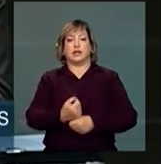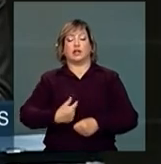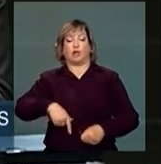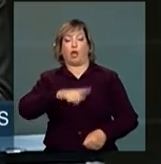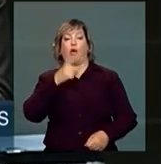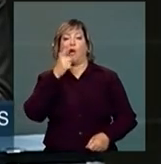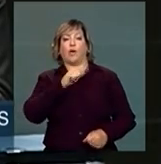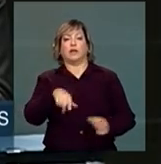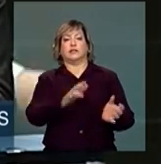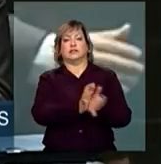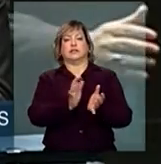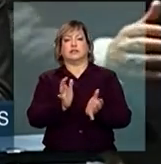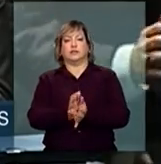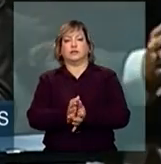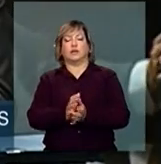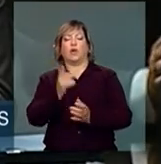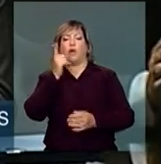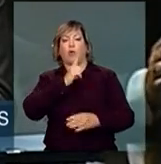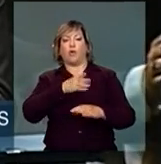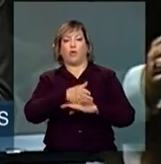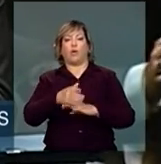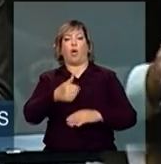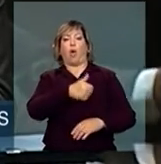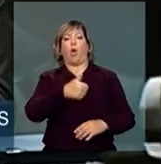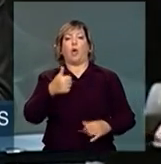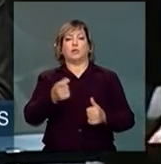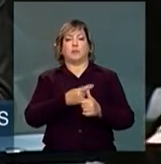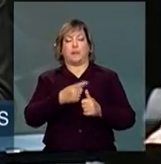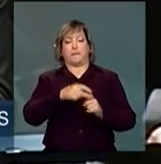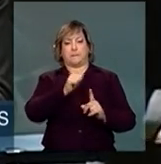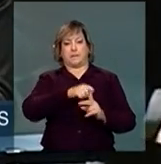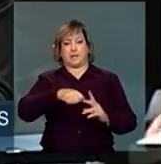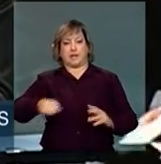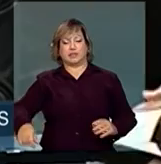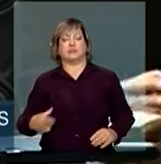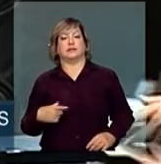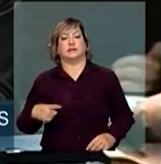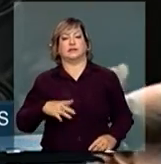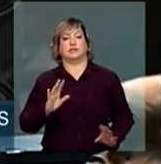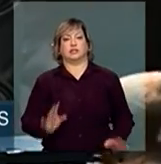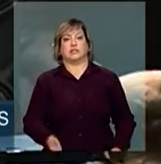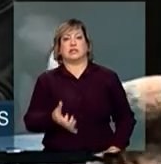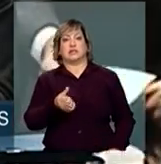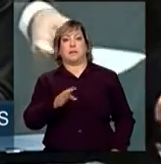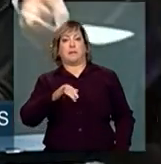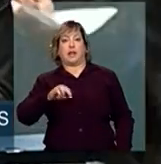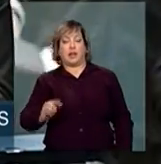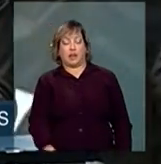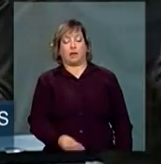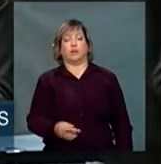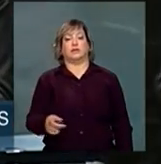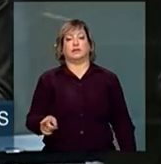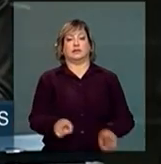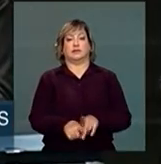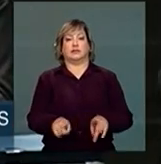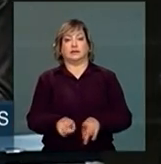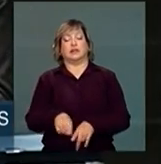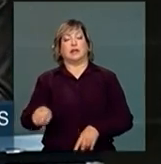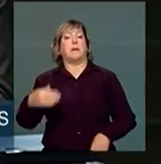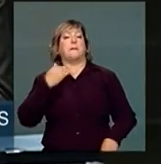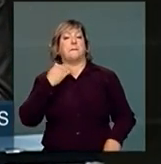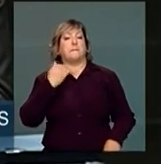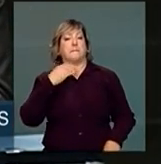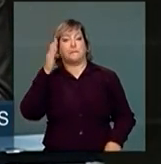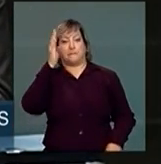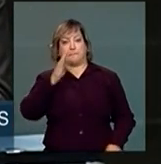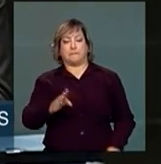acessasse nos 11 primeiros meses já 106 bilhões, se deve também bastante ao Banco do Brasil, mas